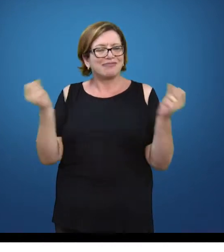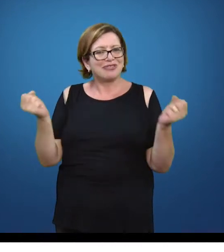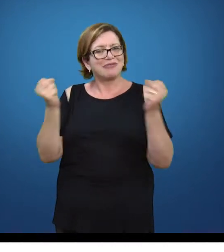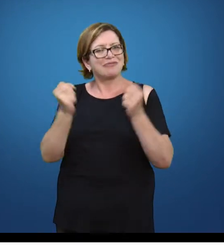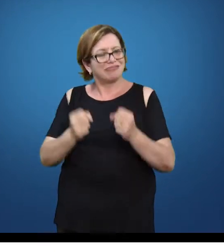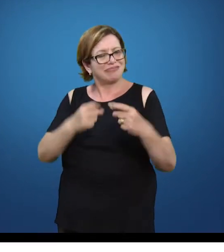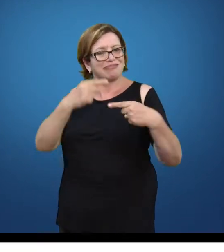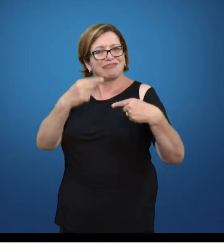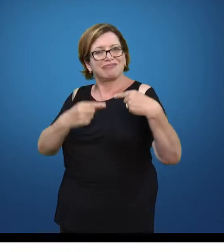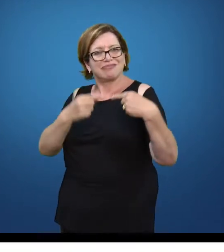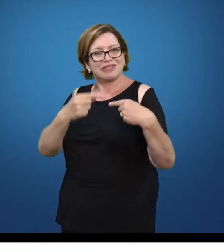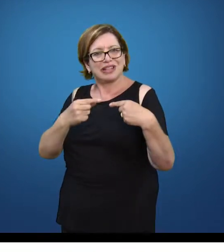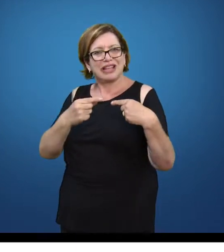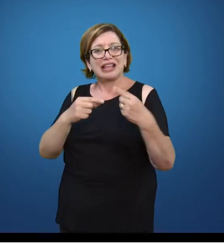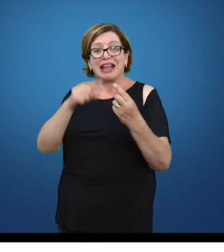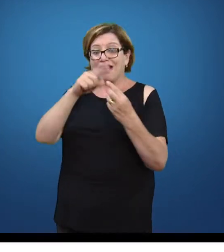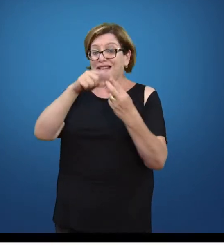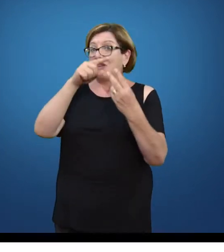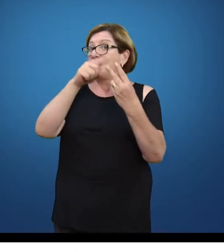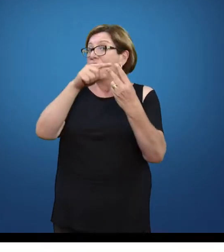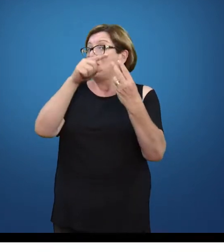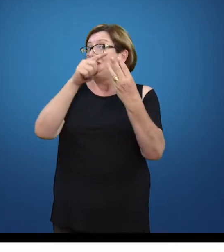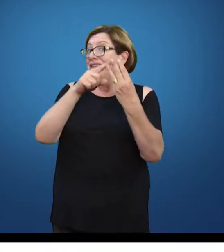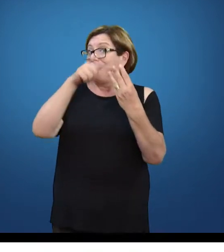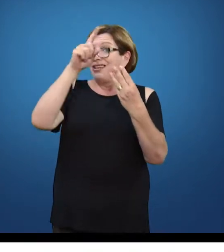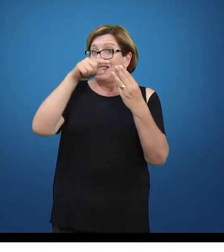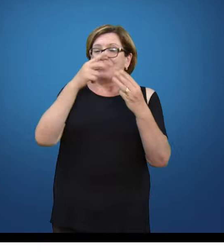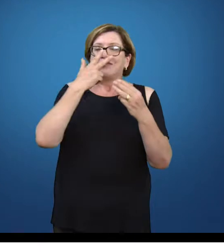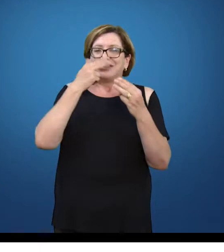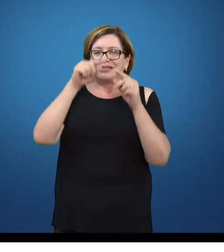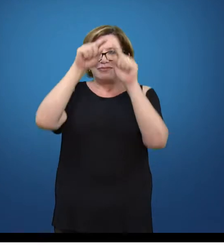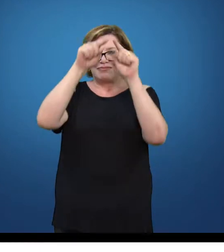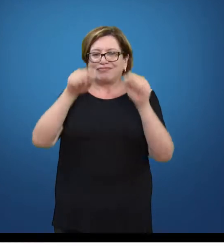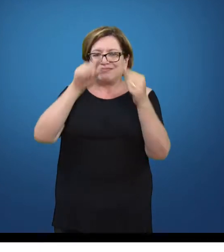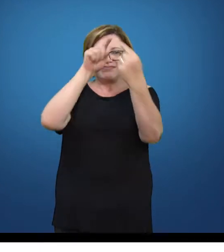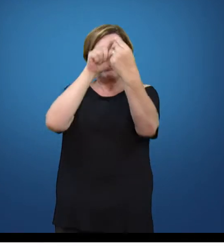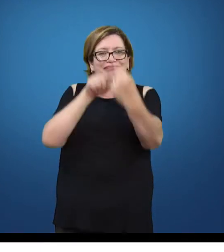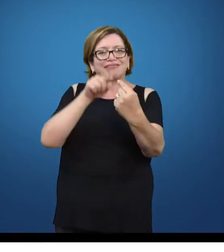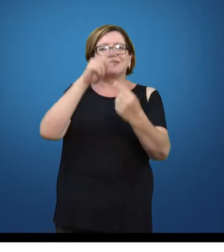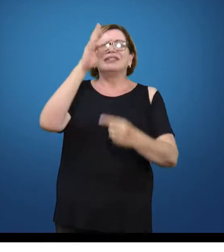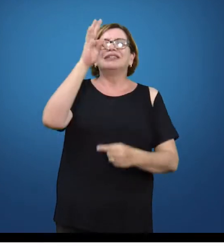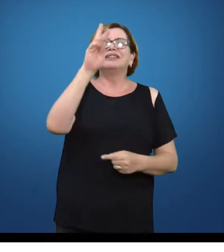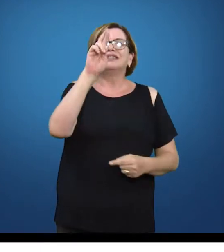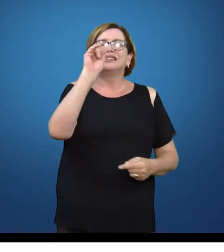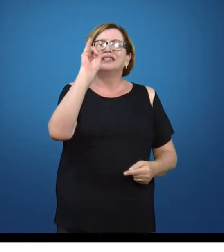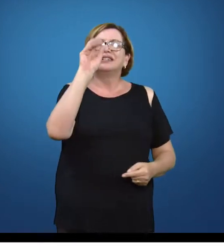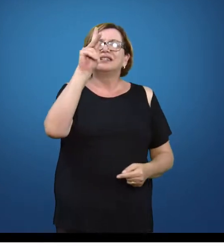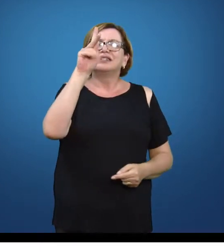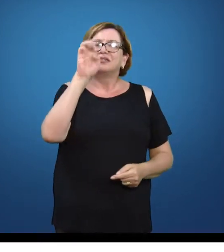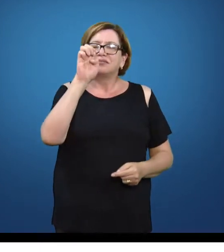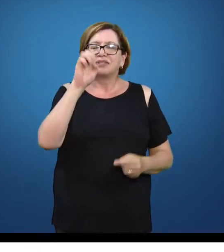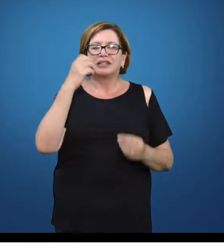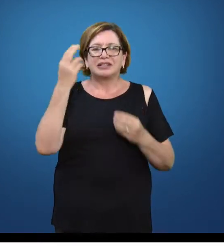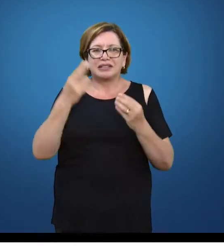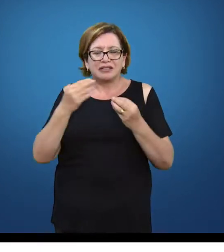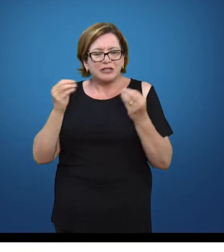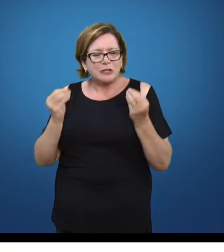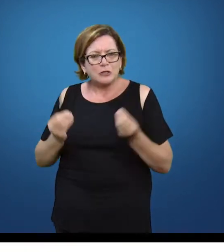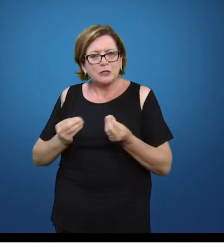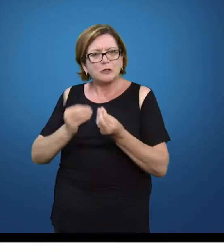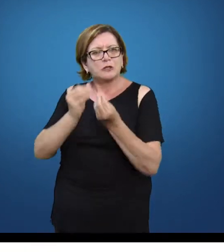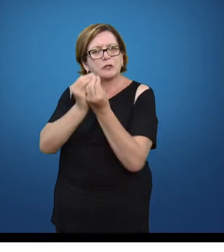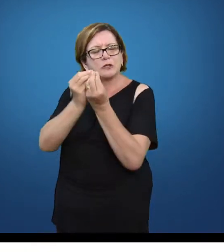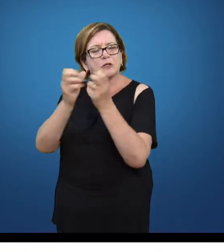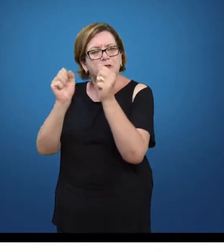política formam um tripé. E esse tripé, eles estão totalmente imbricados